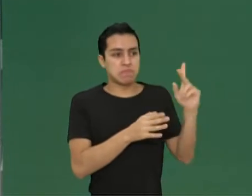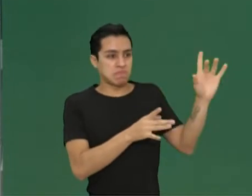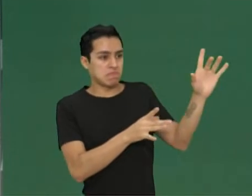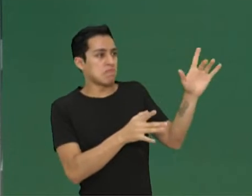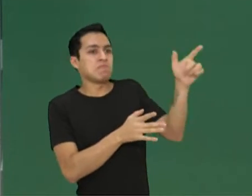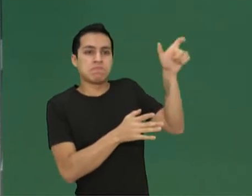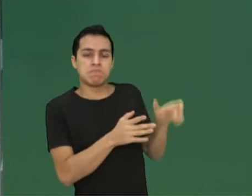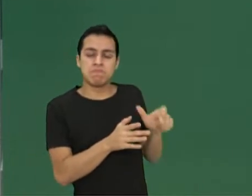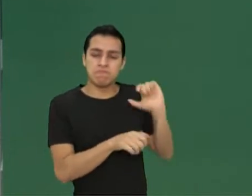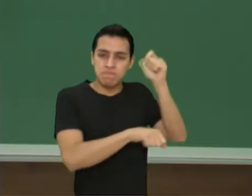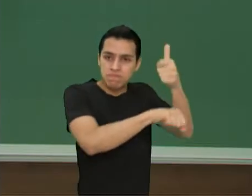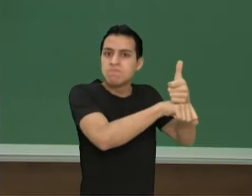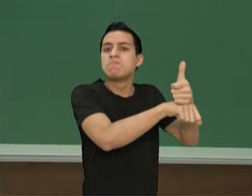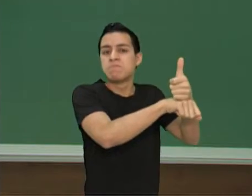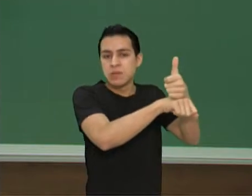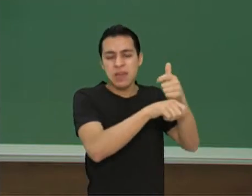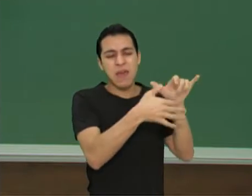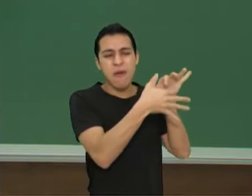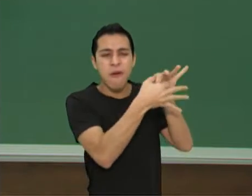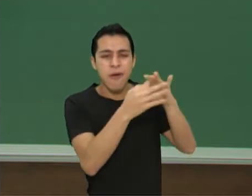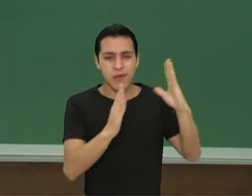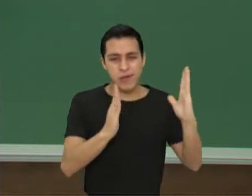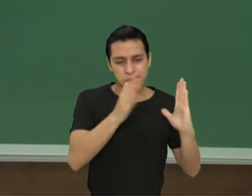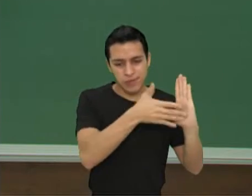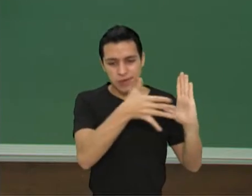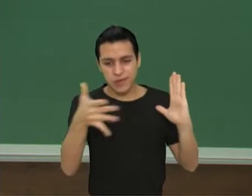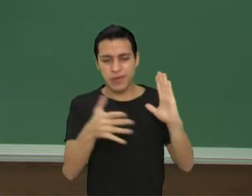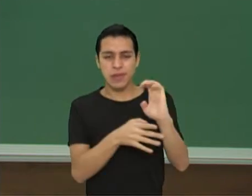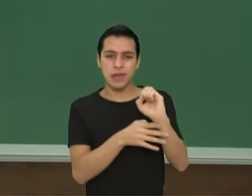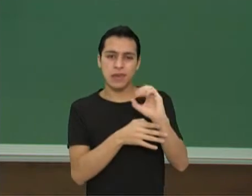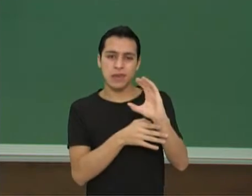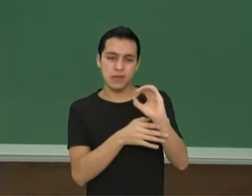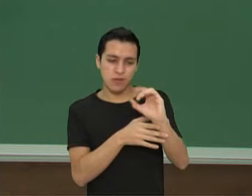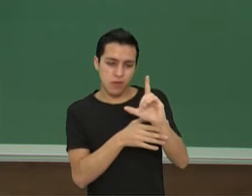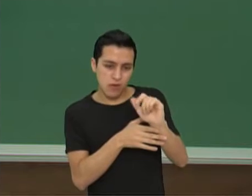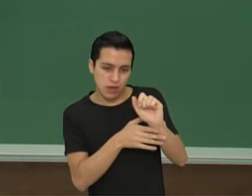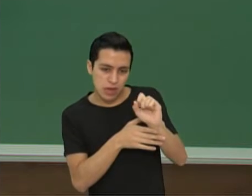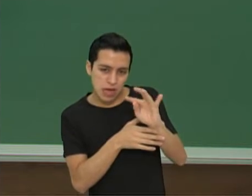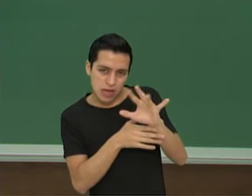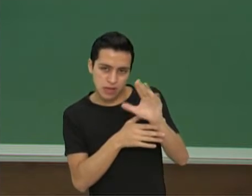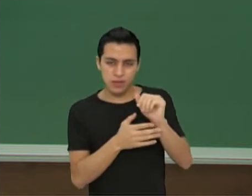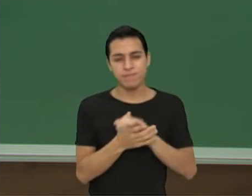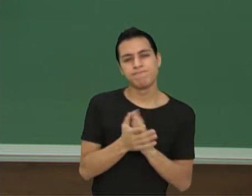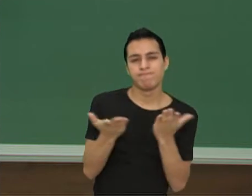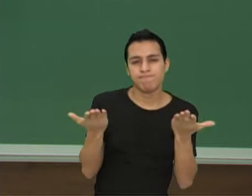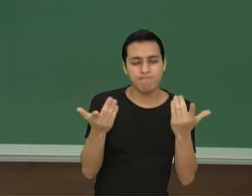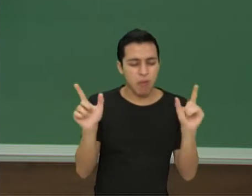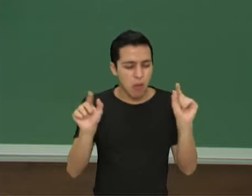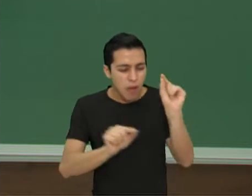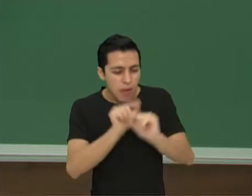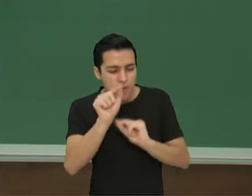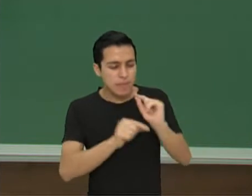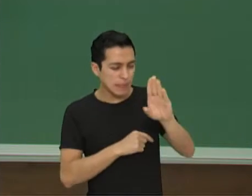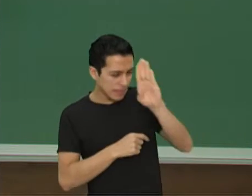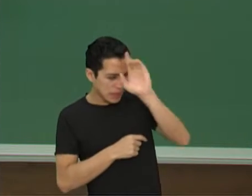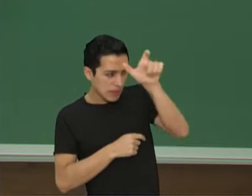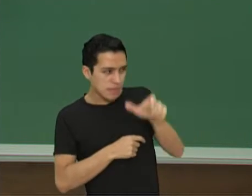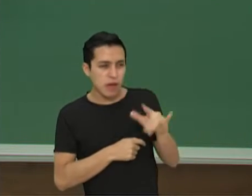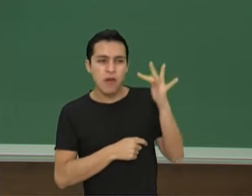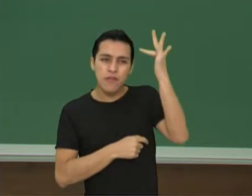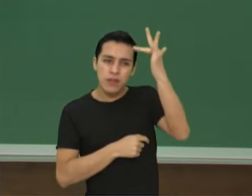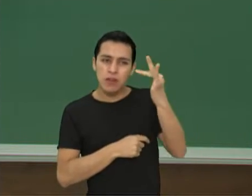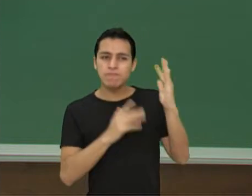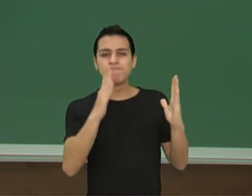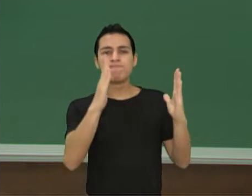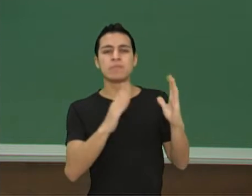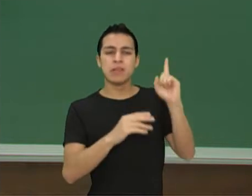é o contexto, né, que gira em torno da escolástica. E na sequência, então, nós temos nosso, né, principal filósofo desse período,